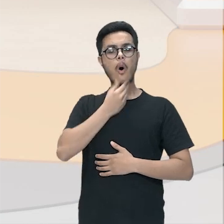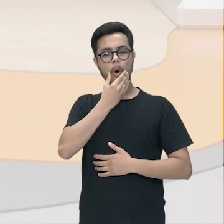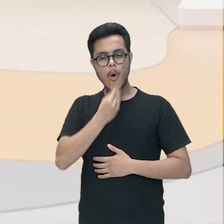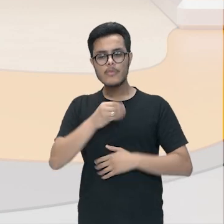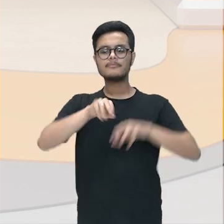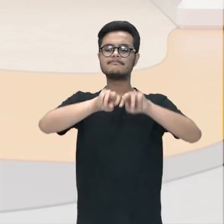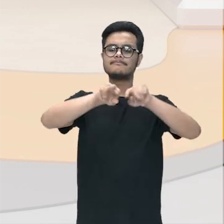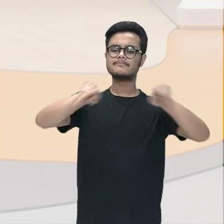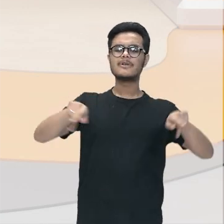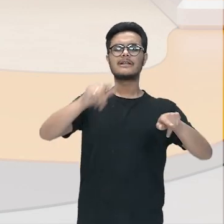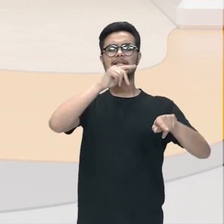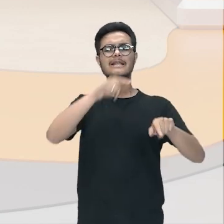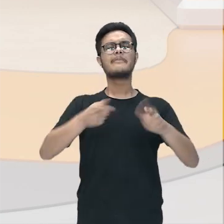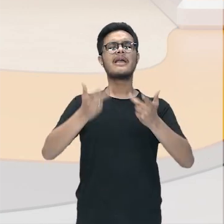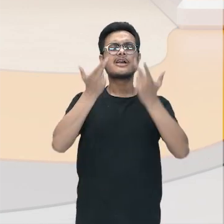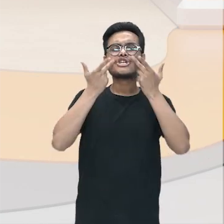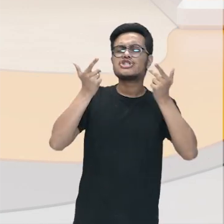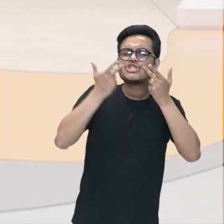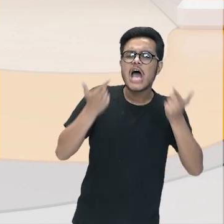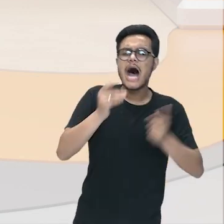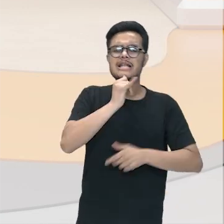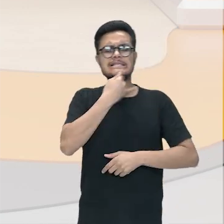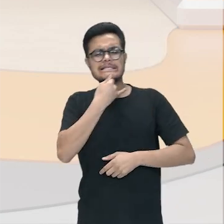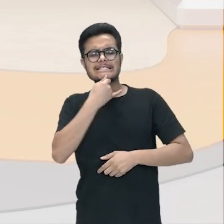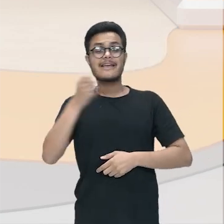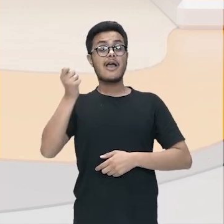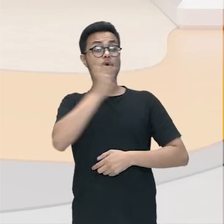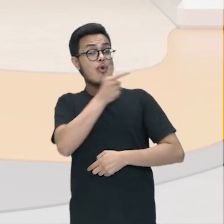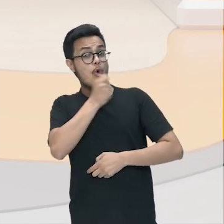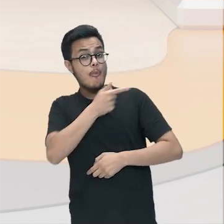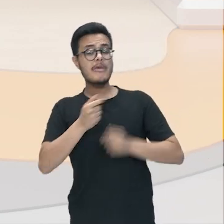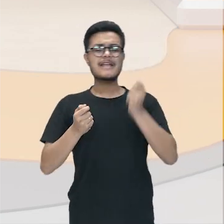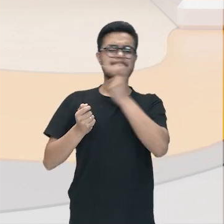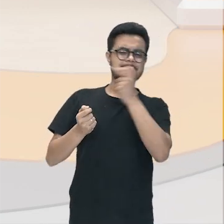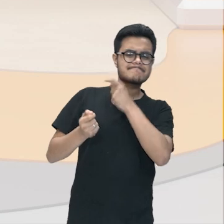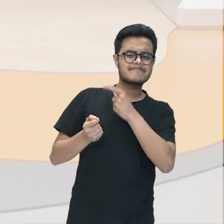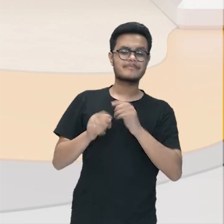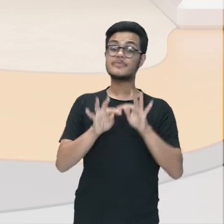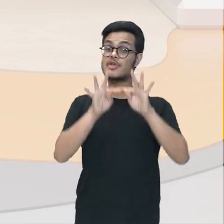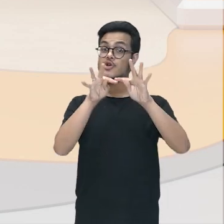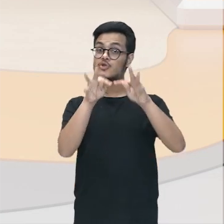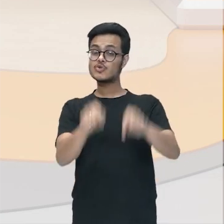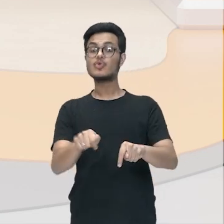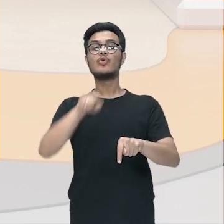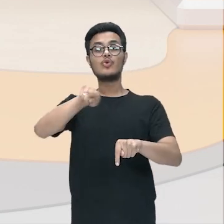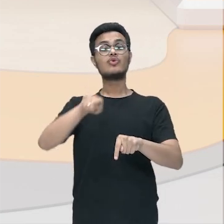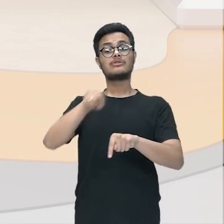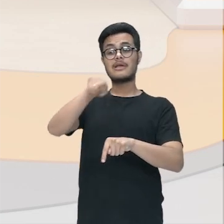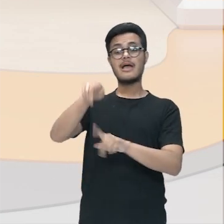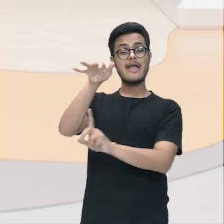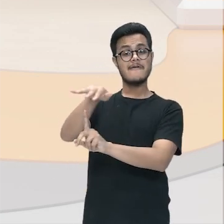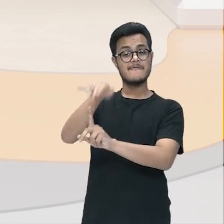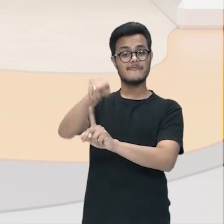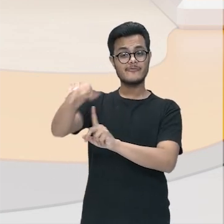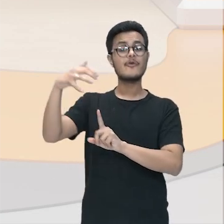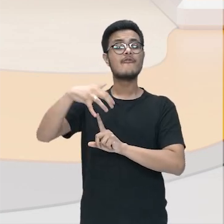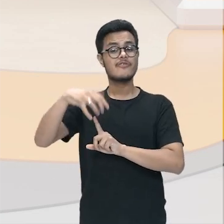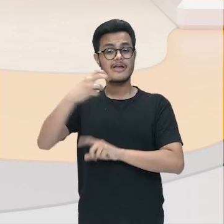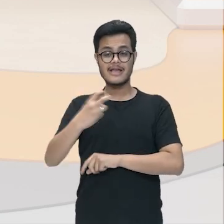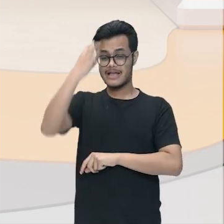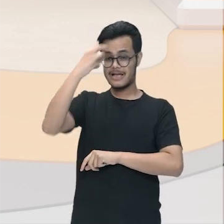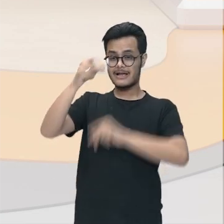A tragédia no teatro, a comédia. Então, tudo isso foi o desenvolvimento, então, desta